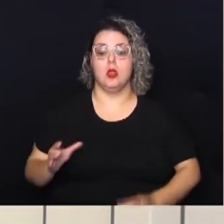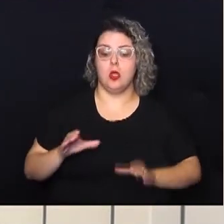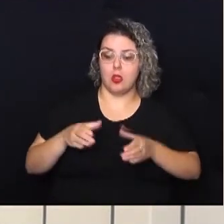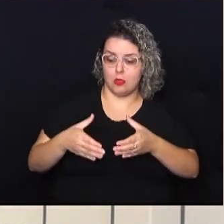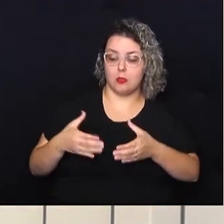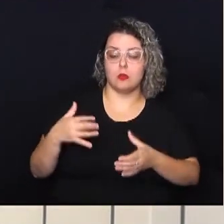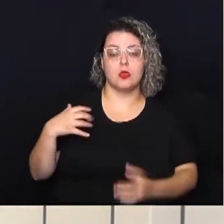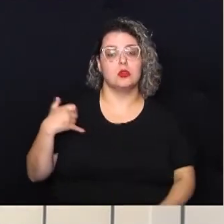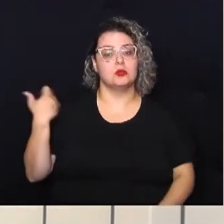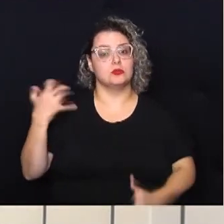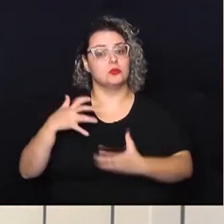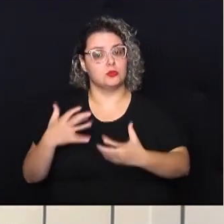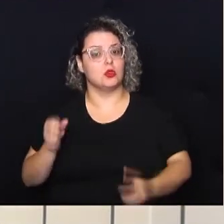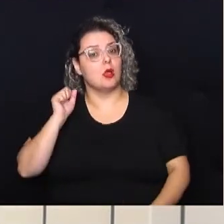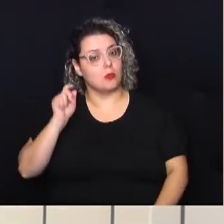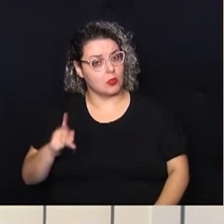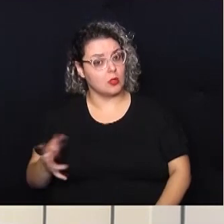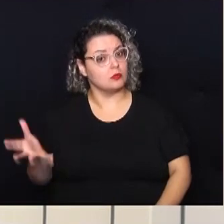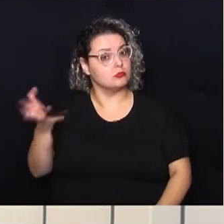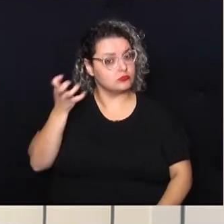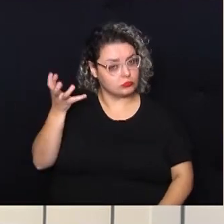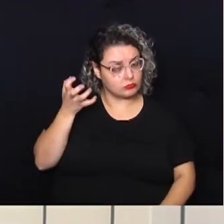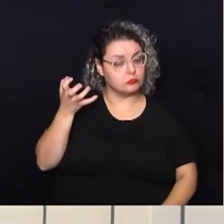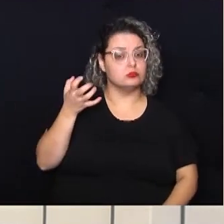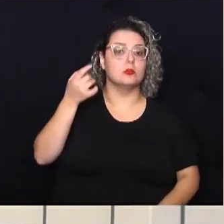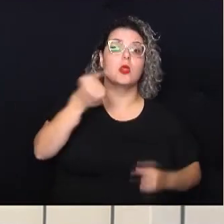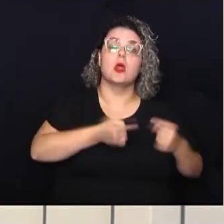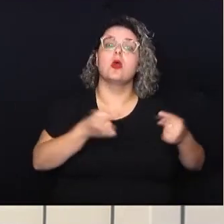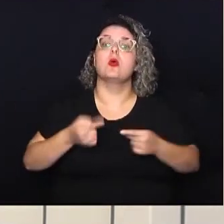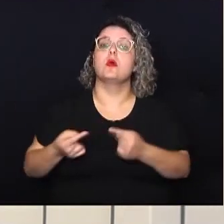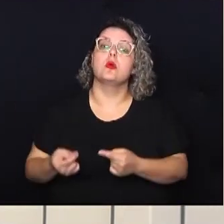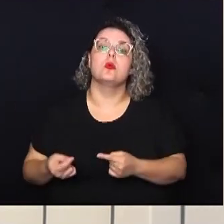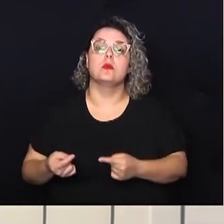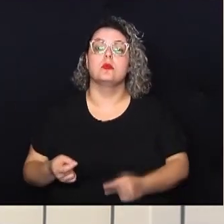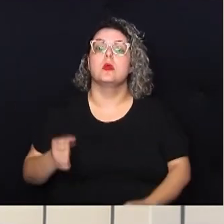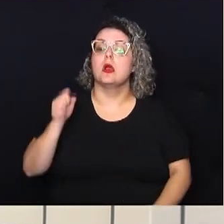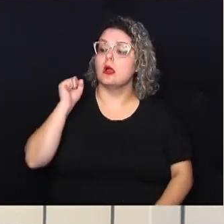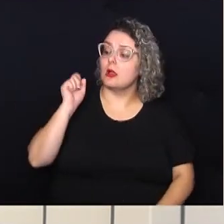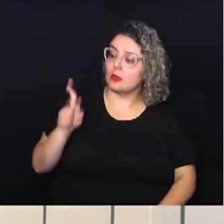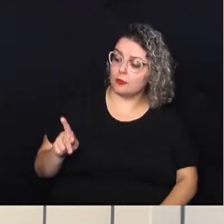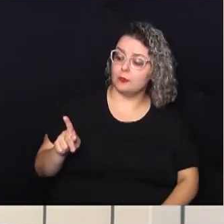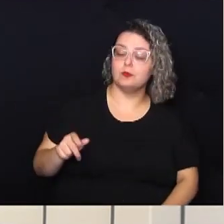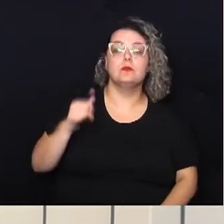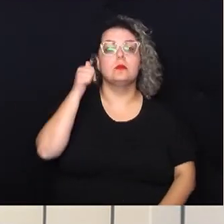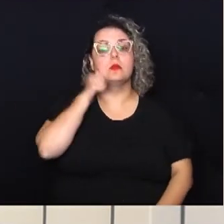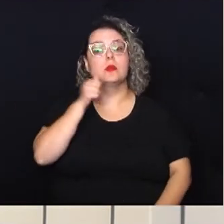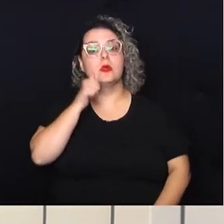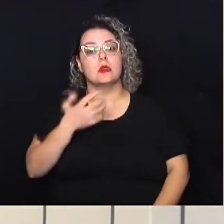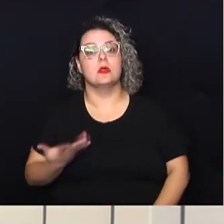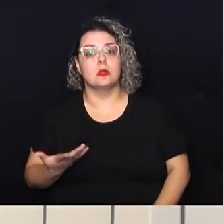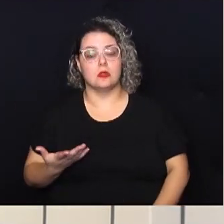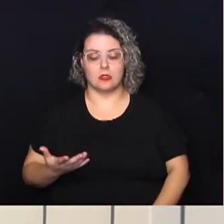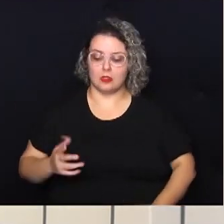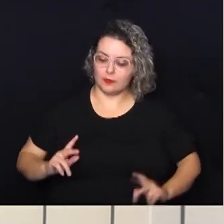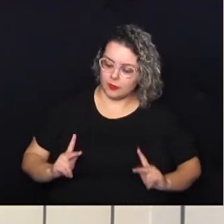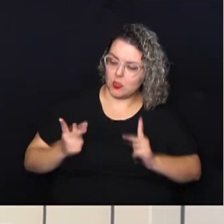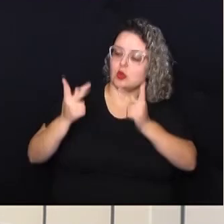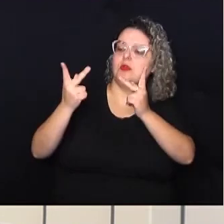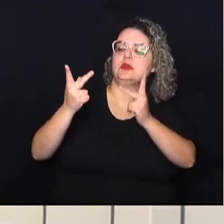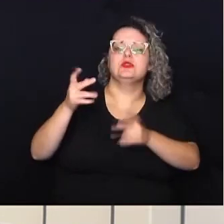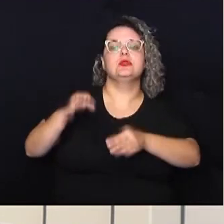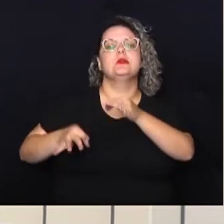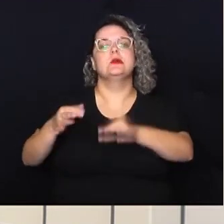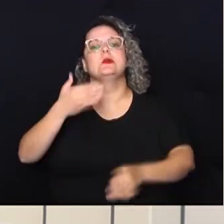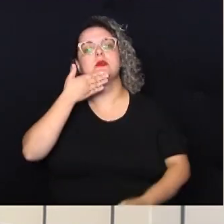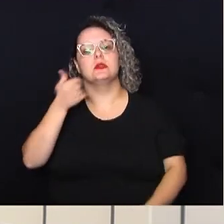Idosos, Aposentados e Pensionistas debateu aposentadoria para mulheres, conquistas jurídicas da melhor